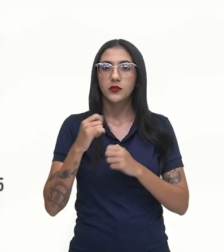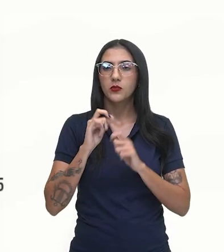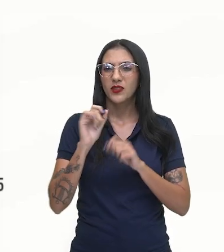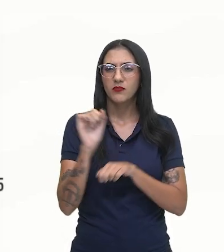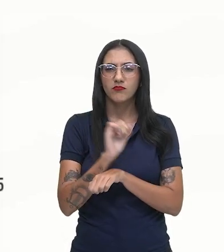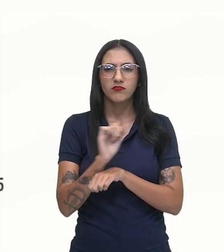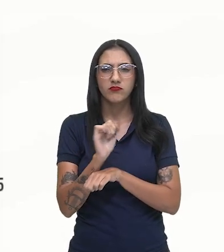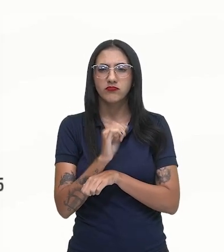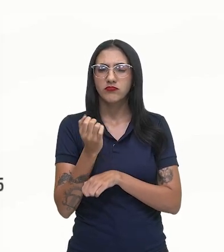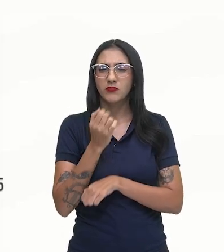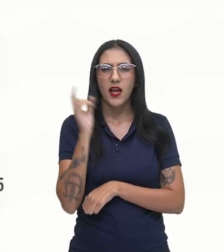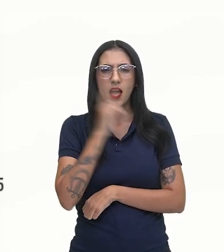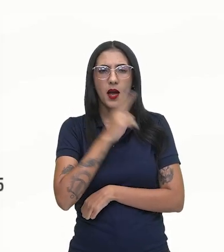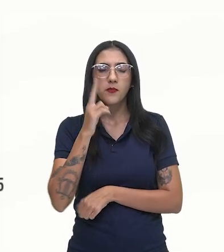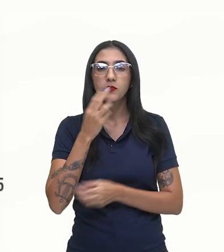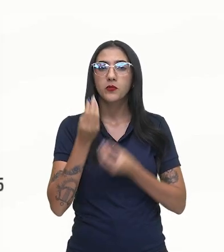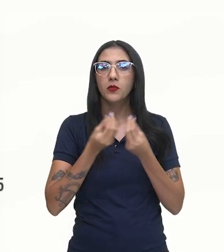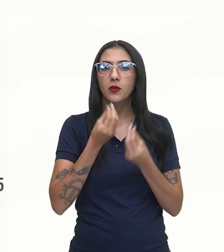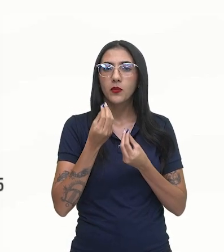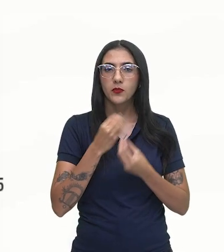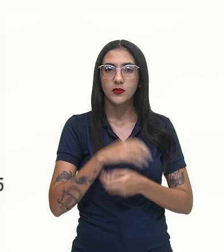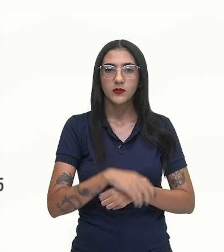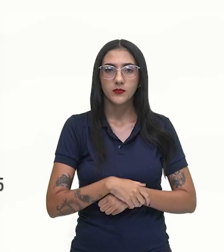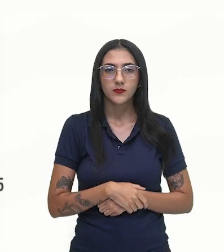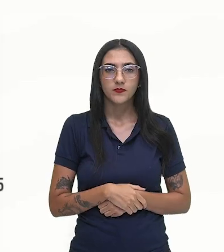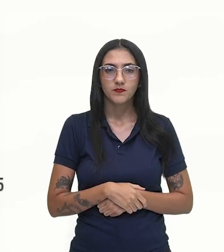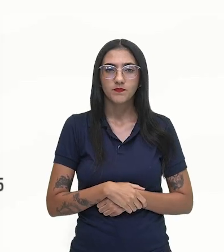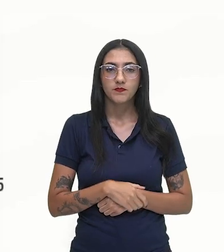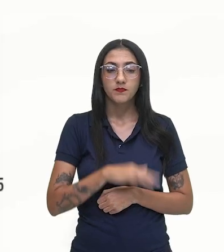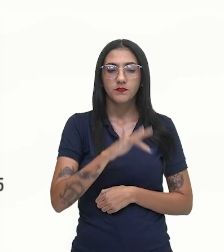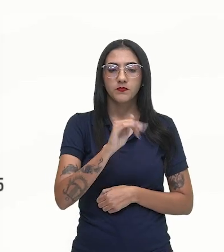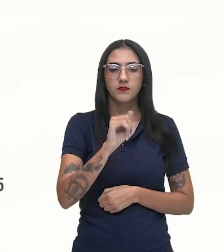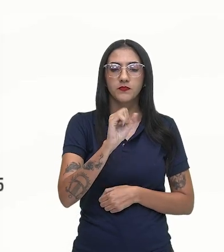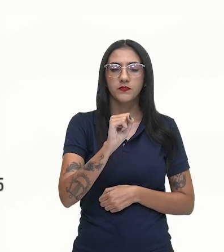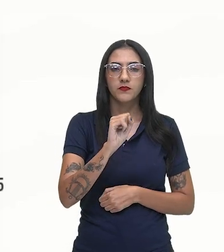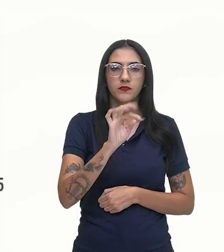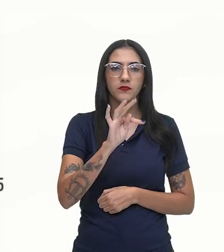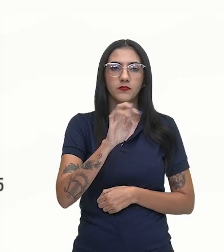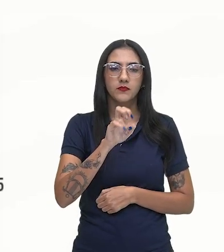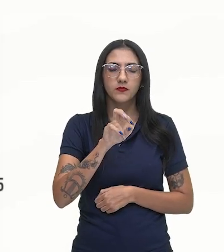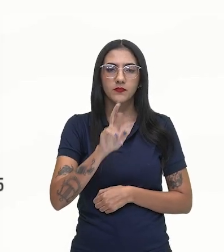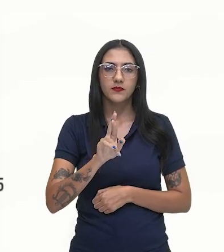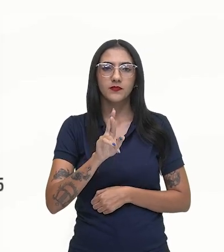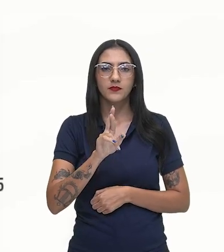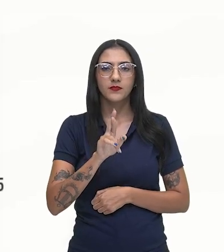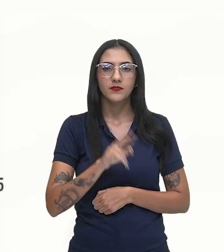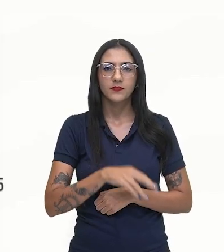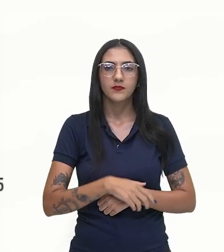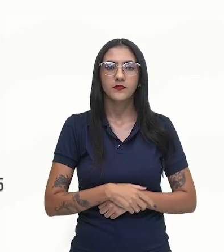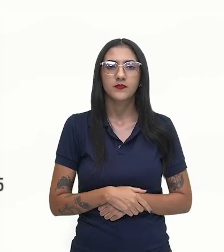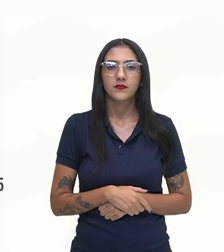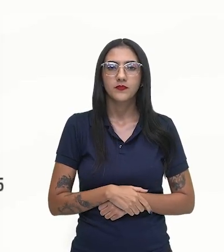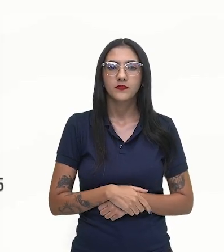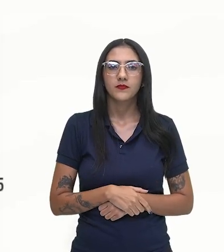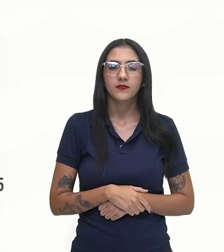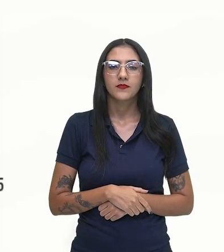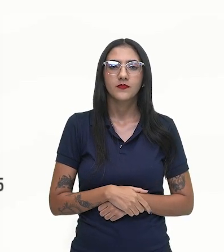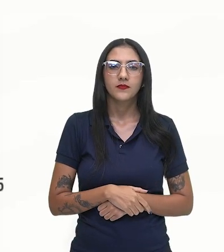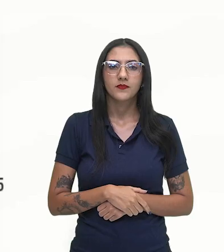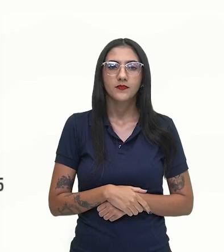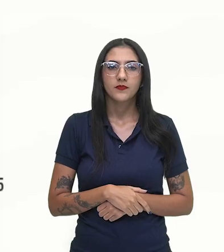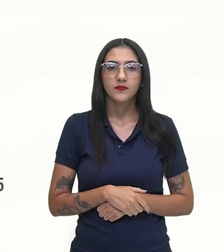carro mais rápido, então eu falo faster, ok? Drive a faster